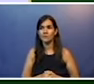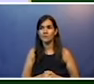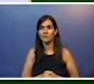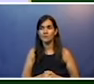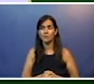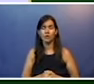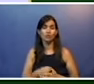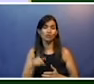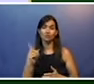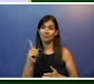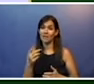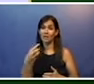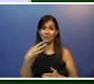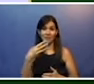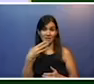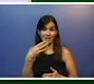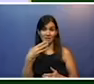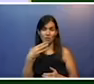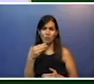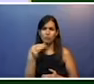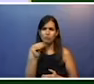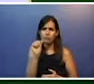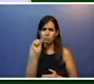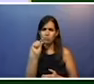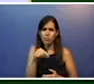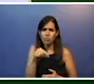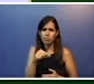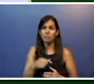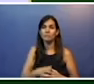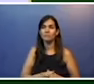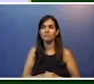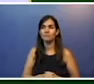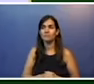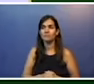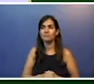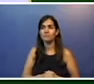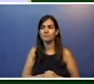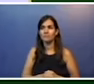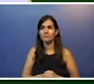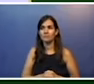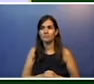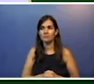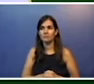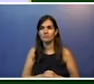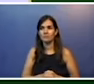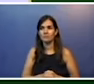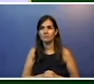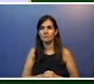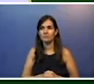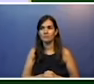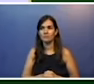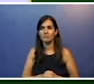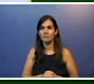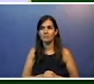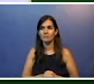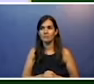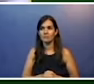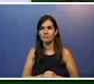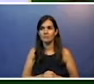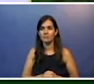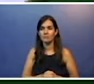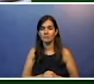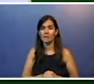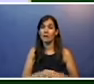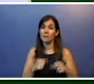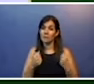3 certinho, né? Quando é 3 horas da tarde ou 15 horas, o ponteiro está aqui no 3 certinho e aqui,